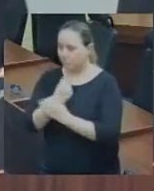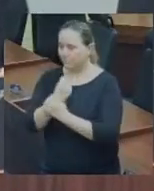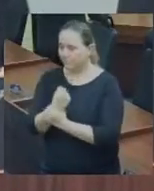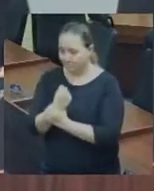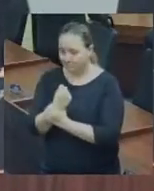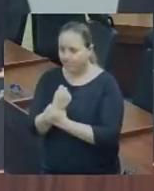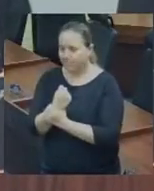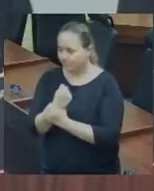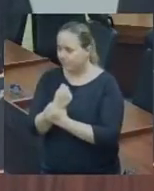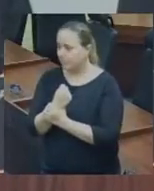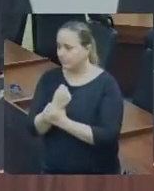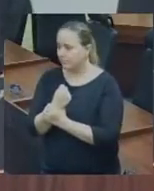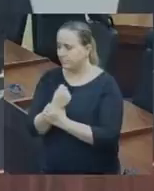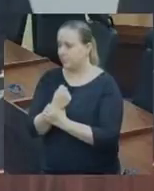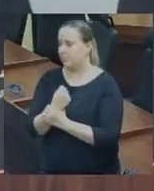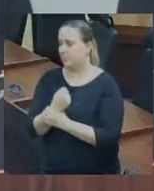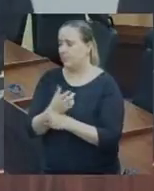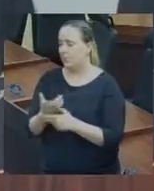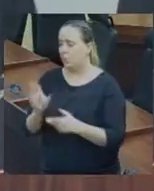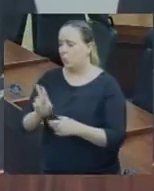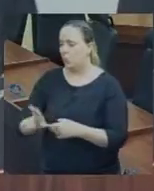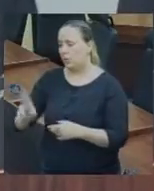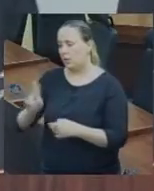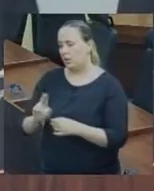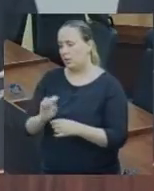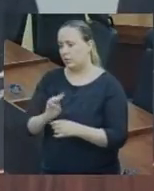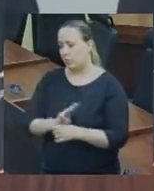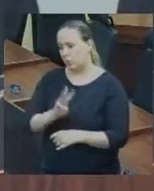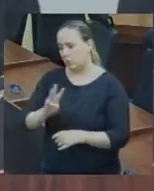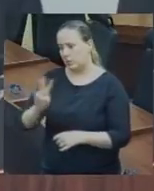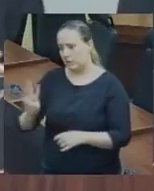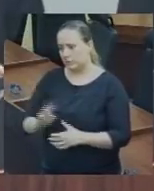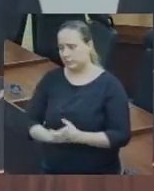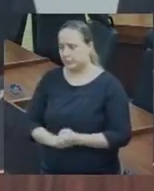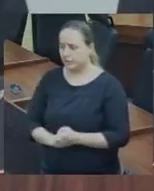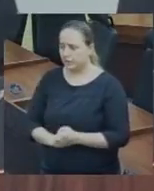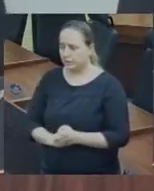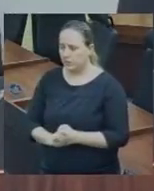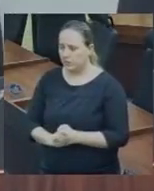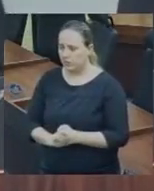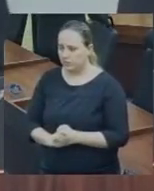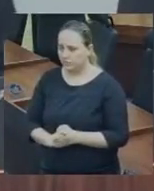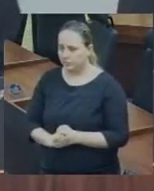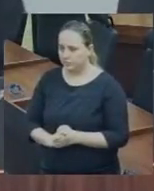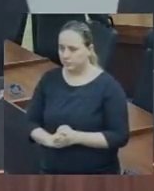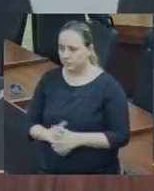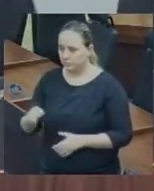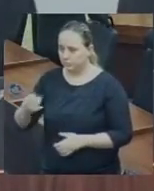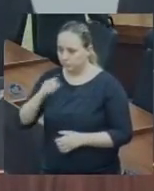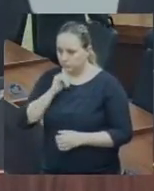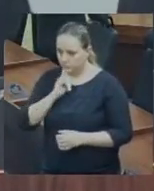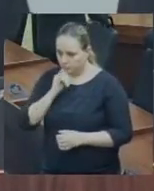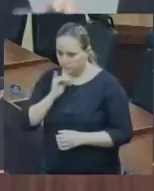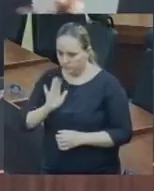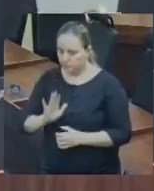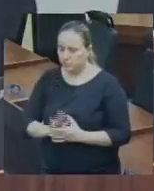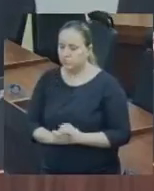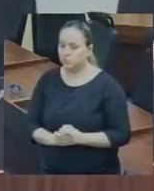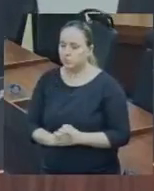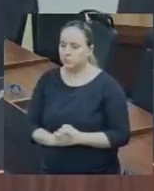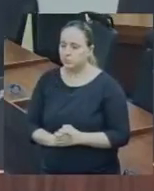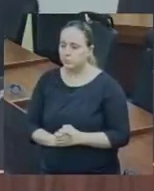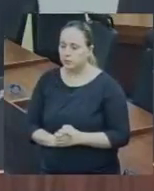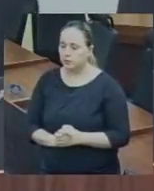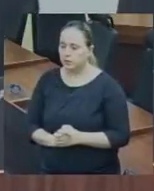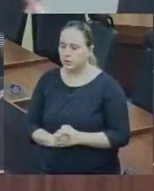é fluida aquela utilidade mas vamos pra exemplos - é extremos por exemplo se